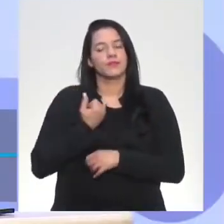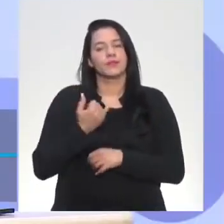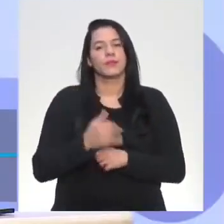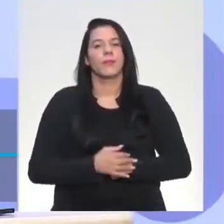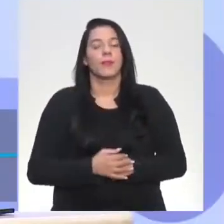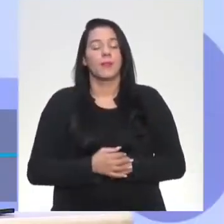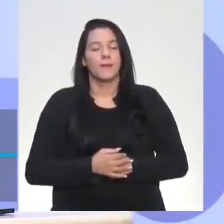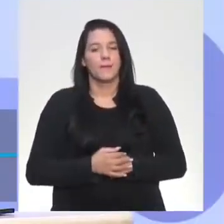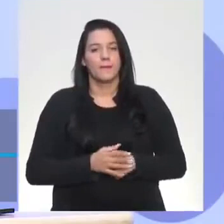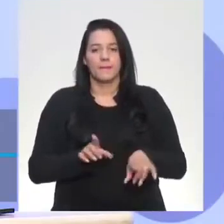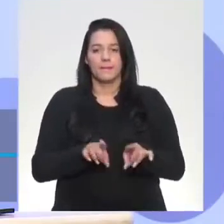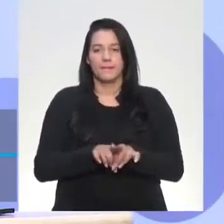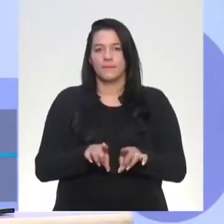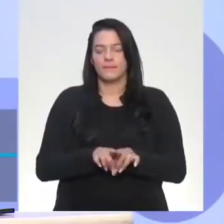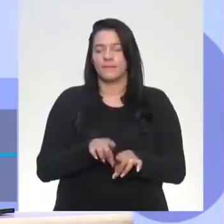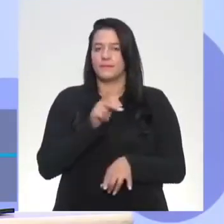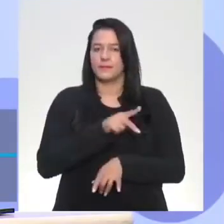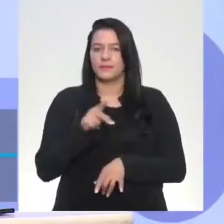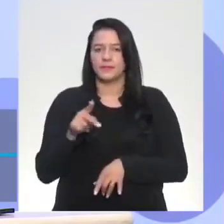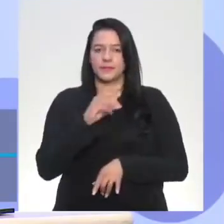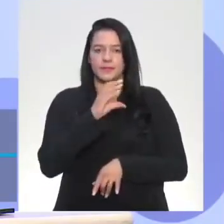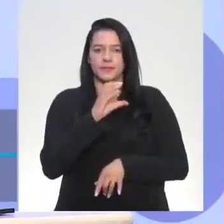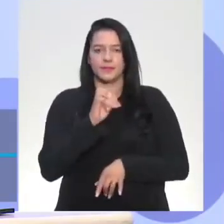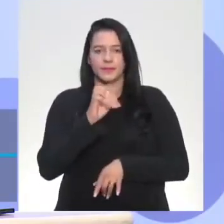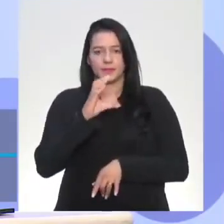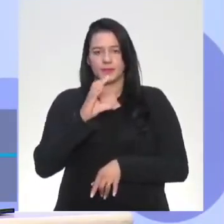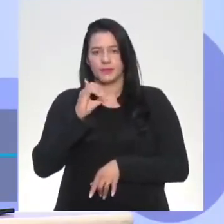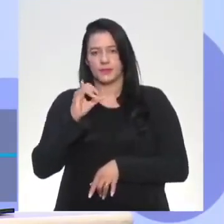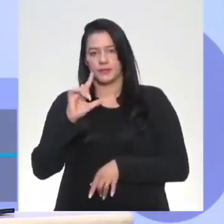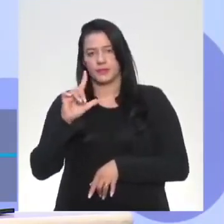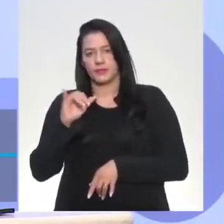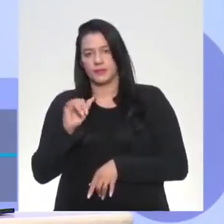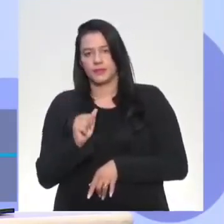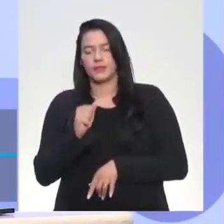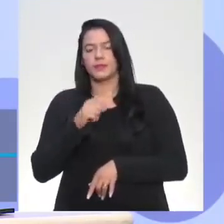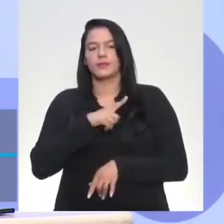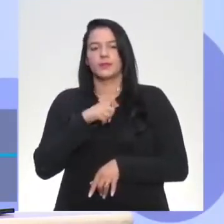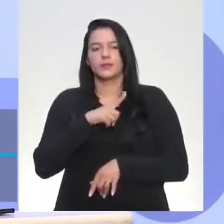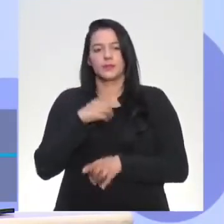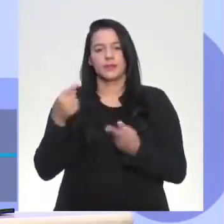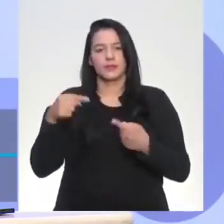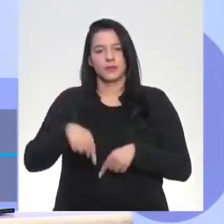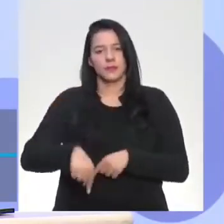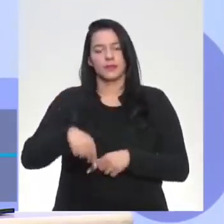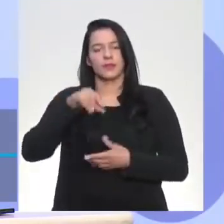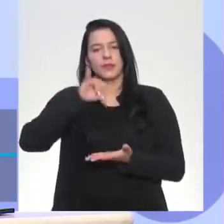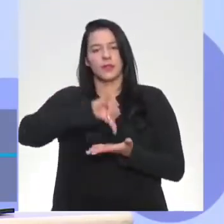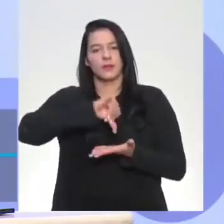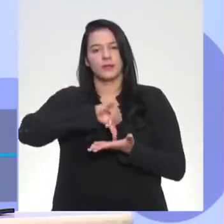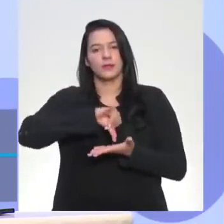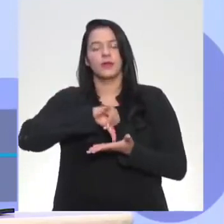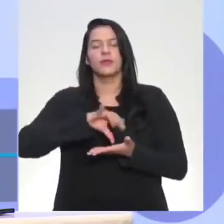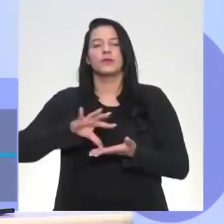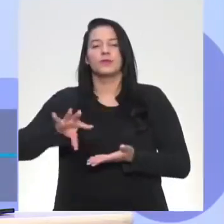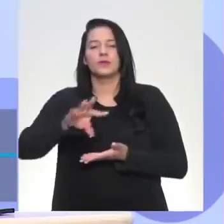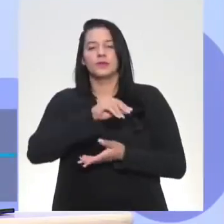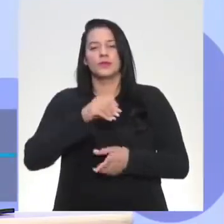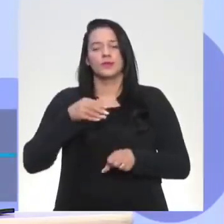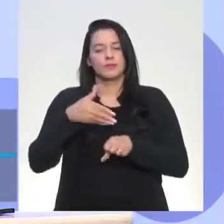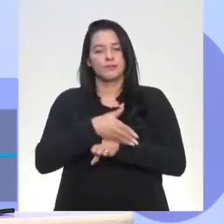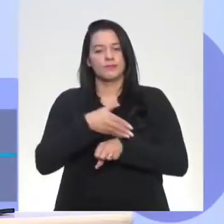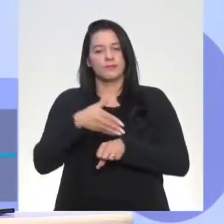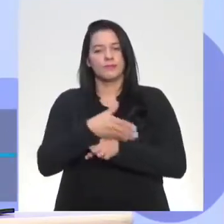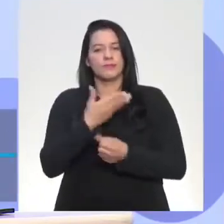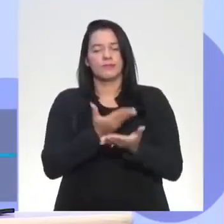Toledo Xavier, aqui da capital, tá? Tá com os alunos lá do 6º A e do 6º B, sempre conectados e participando aqui